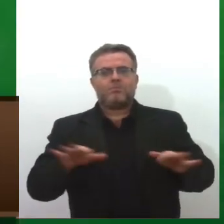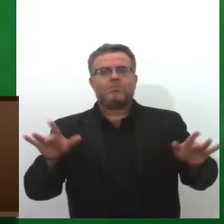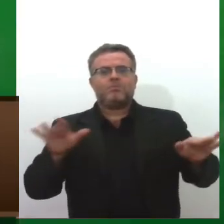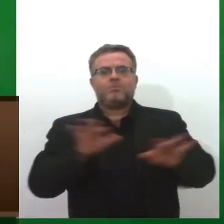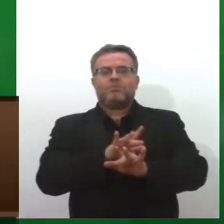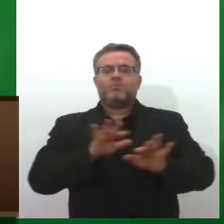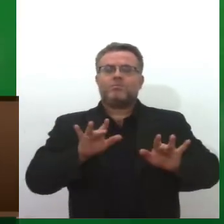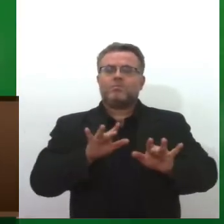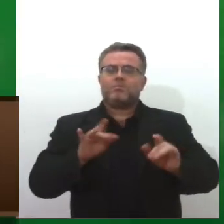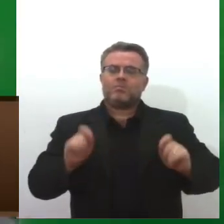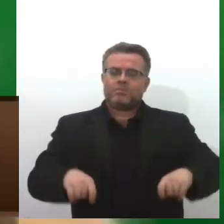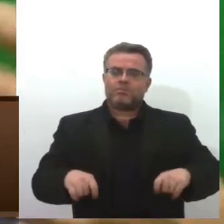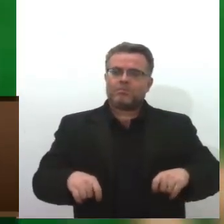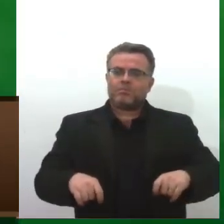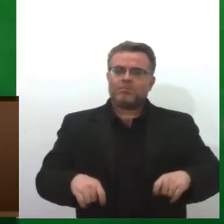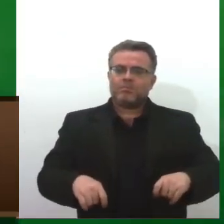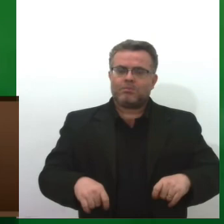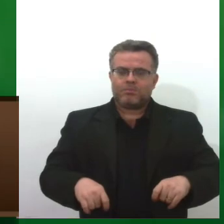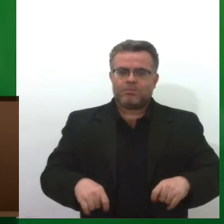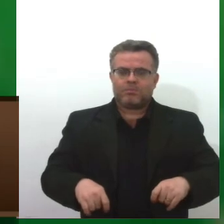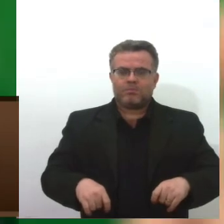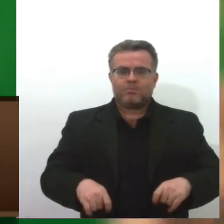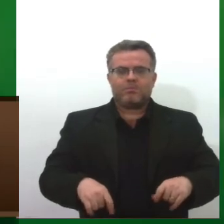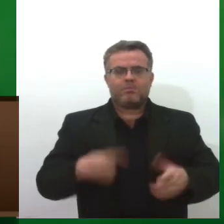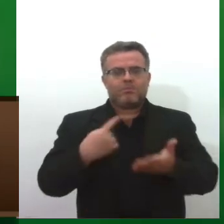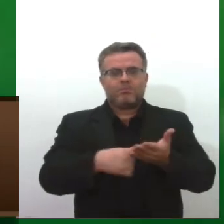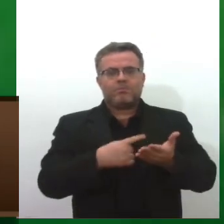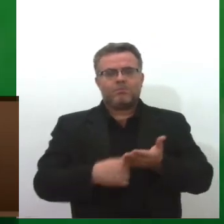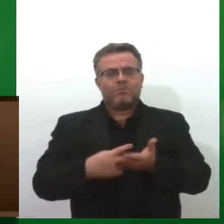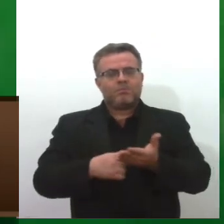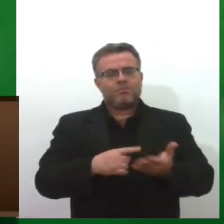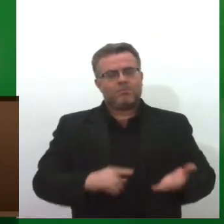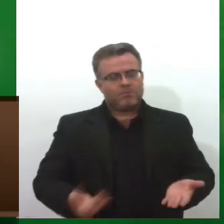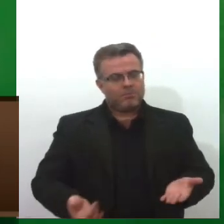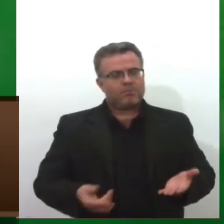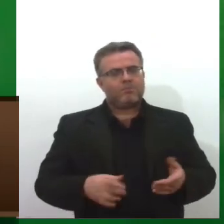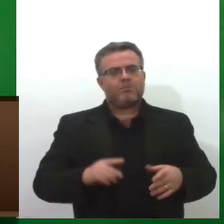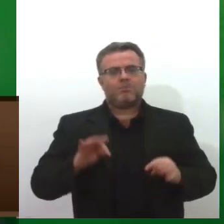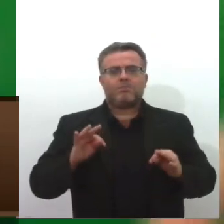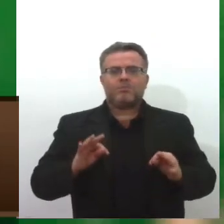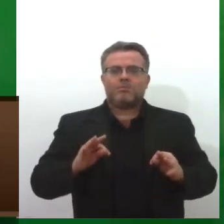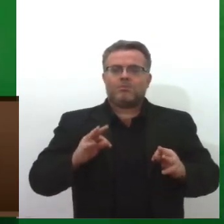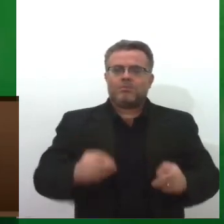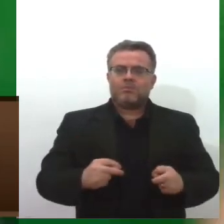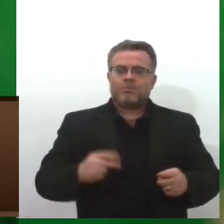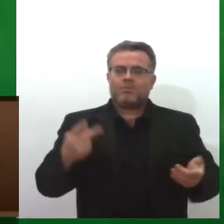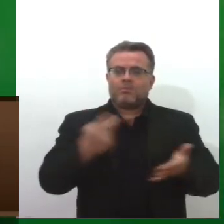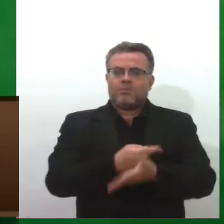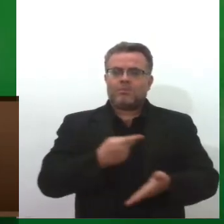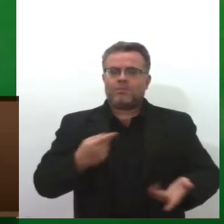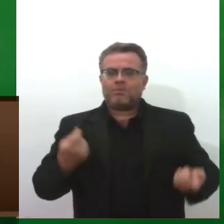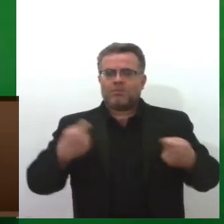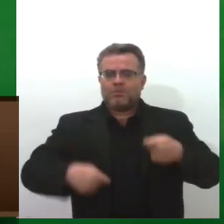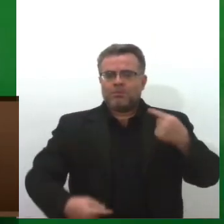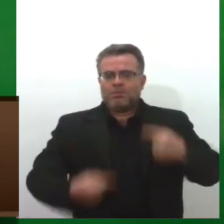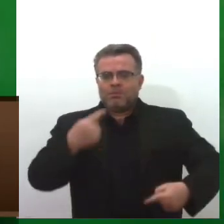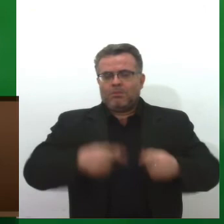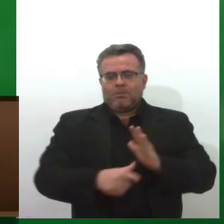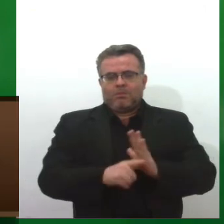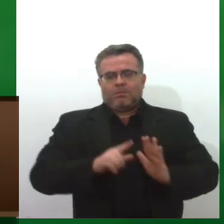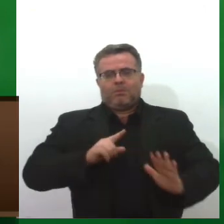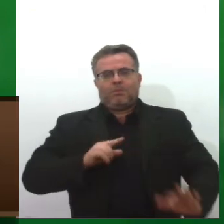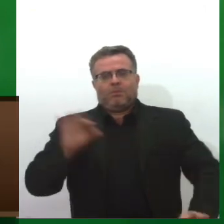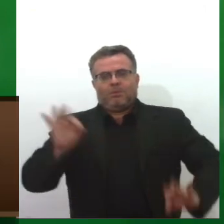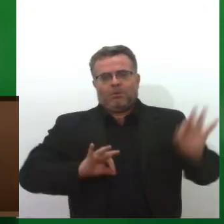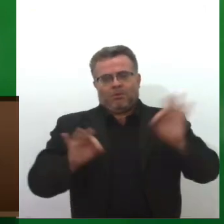tenha essa condição de realizar o evento. Então, eu acredito que toda essa sensibilidade, ela tem que ser discutida, como é muito bem feito no Comitê